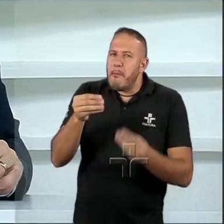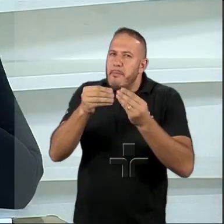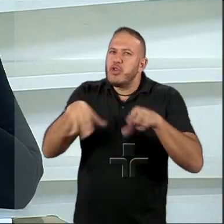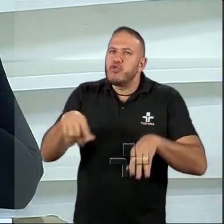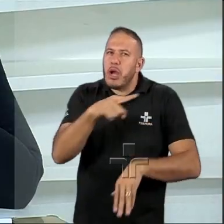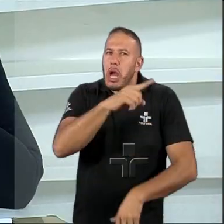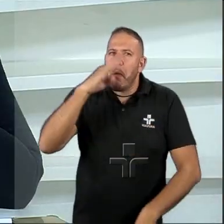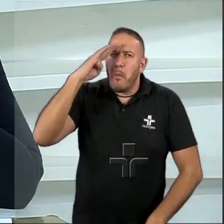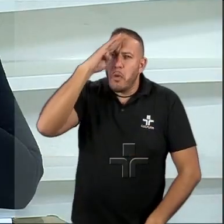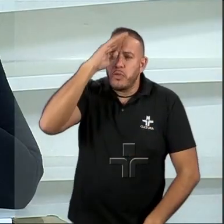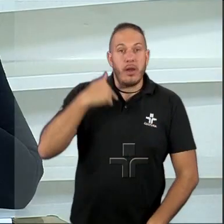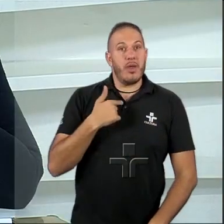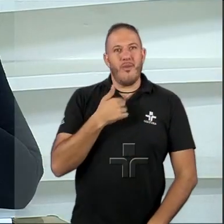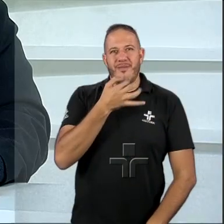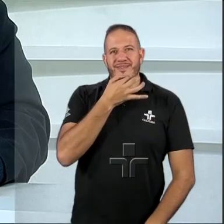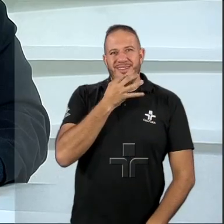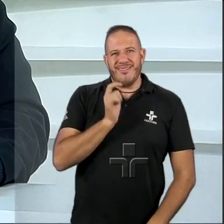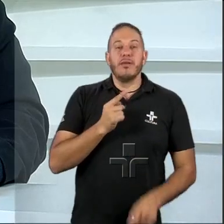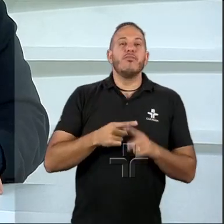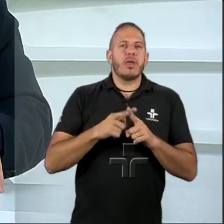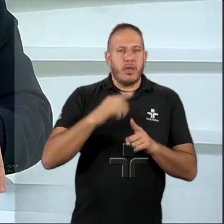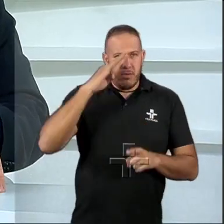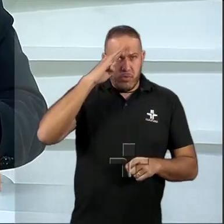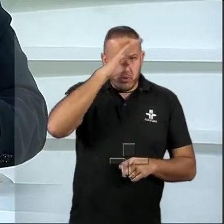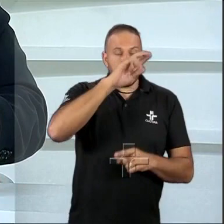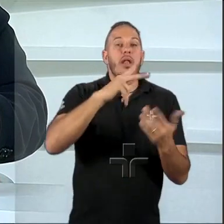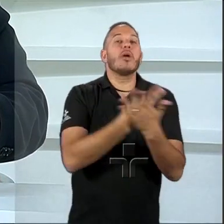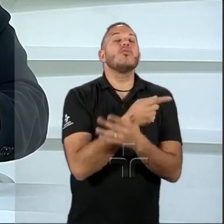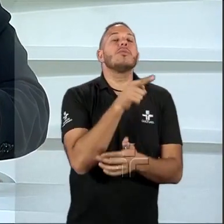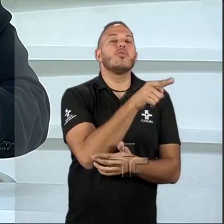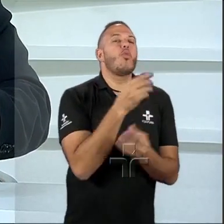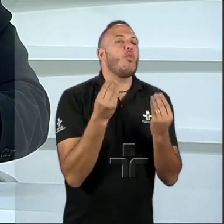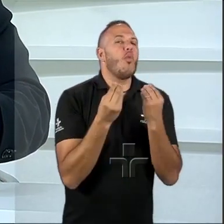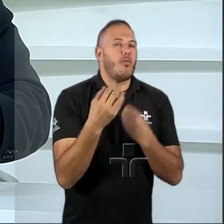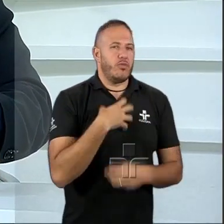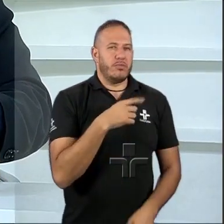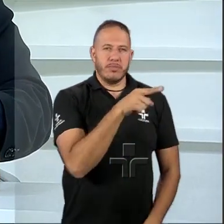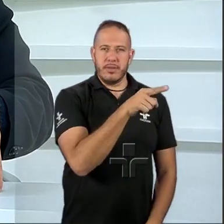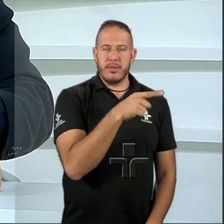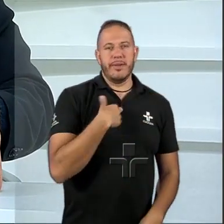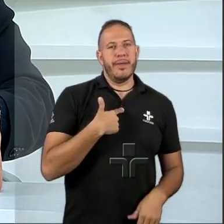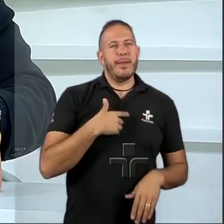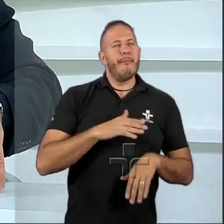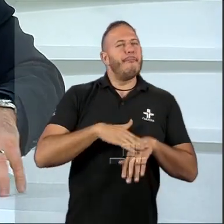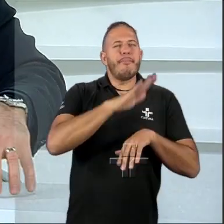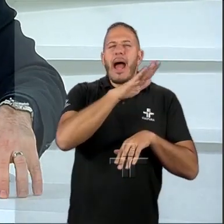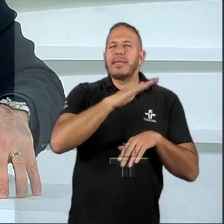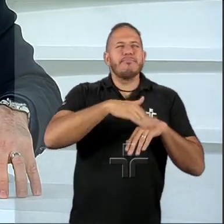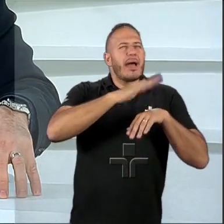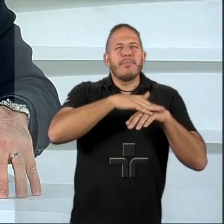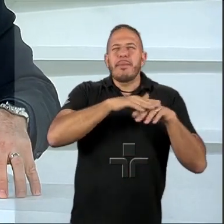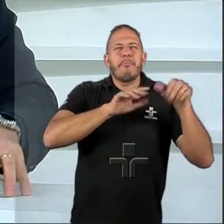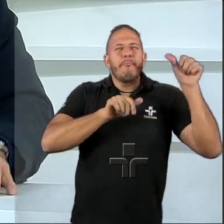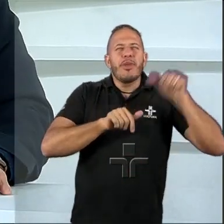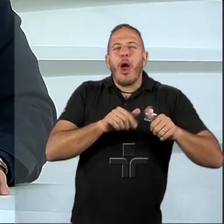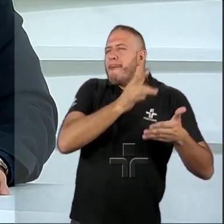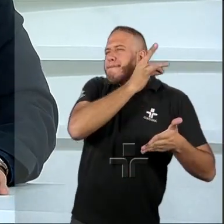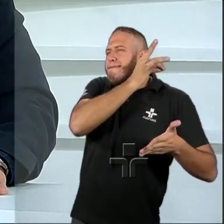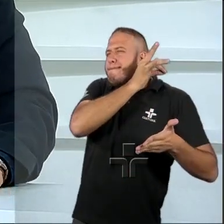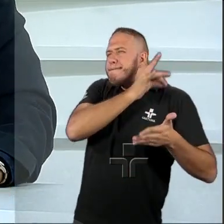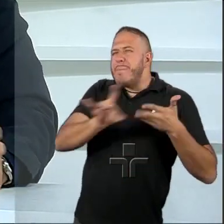né? E por quê? Porque o Bolsonaro se construiu como o mais dos antipetistas,